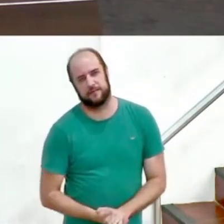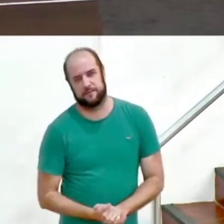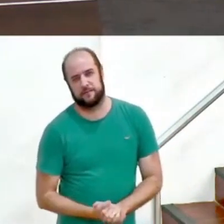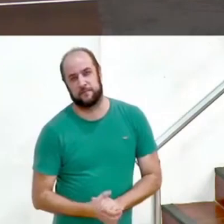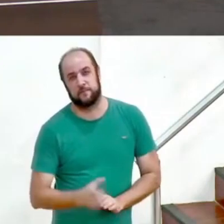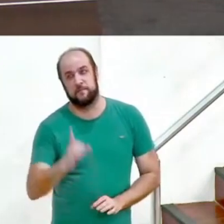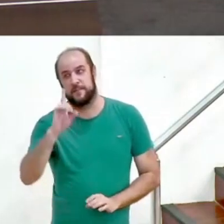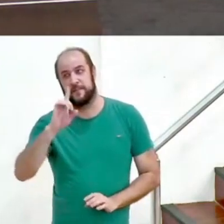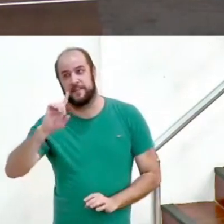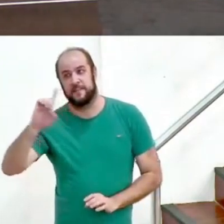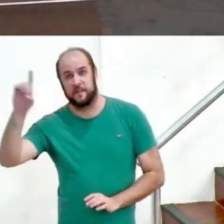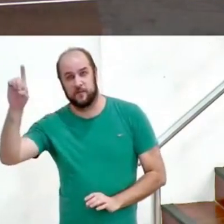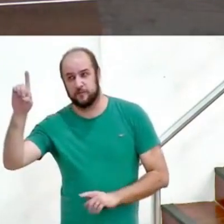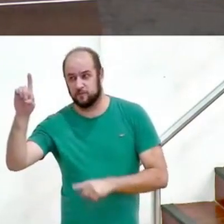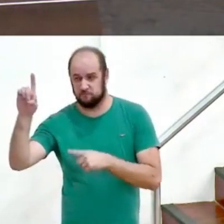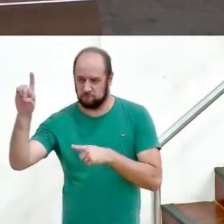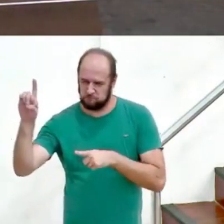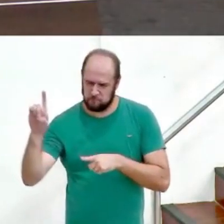fará presente,